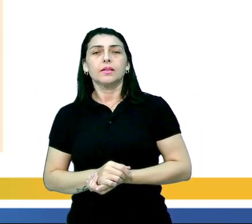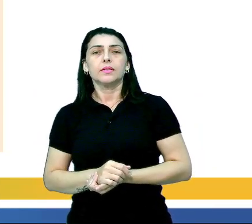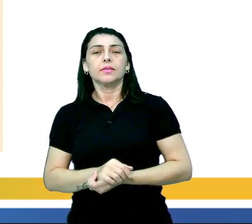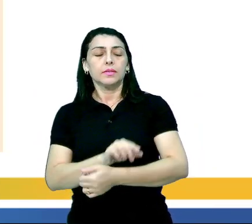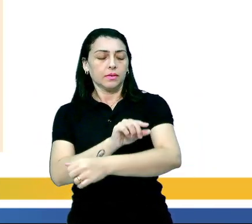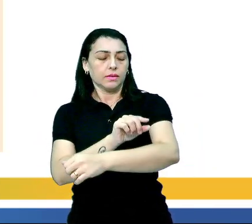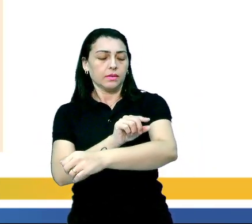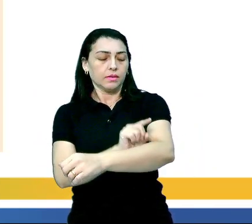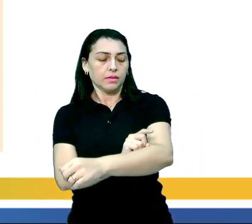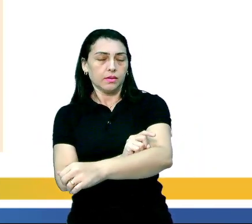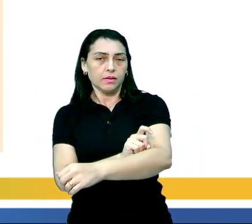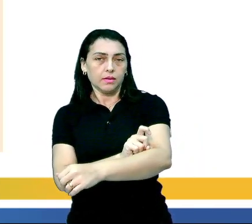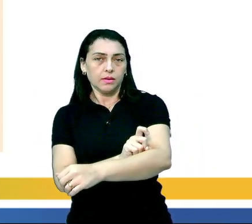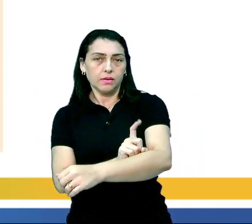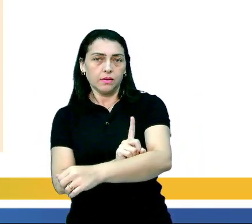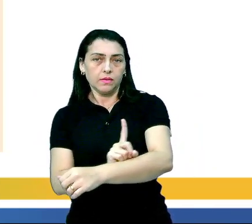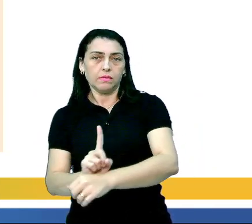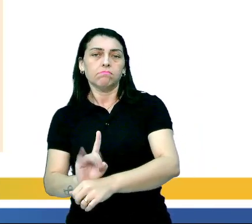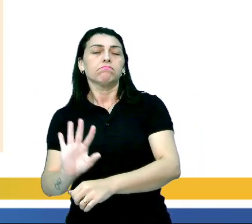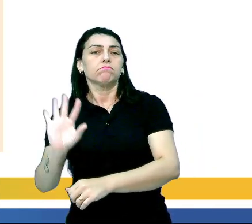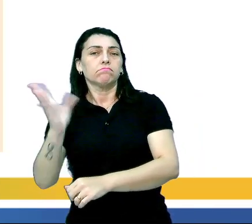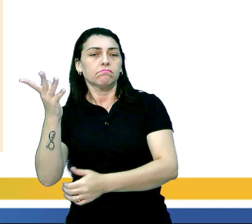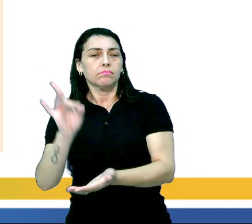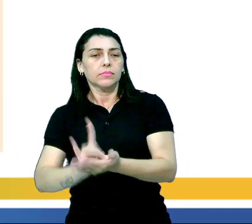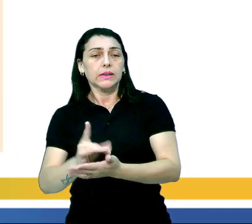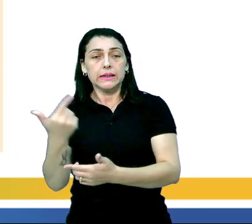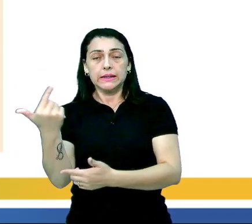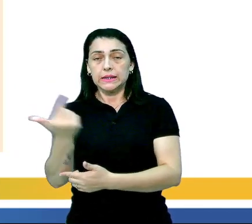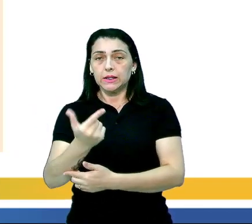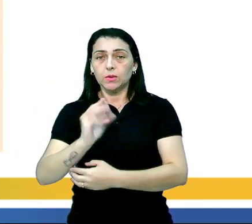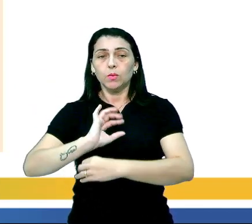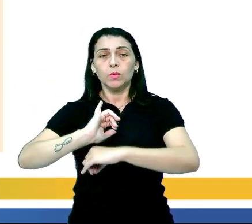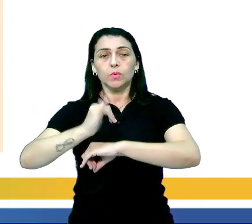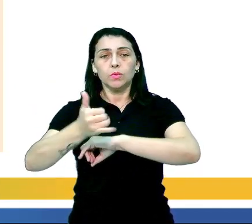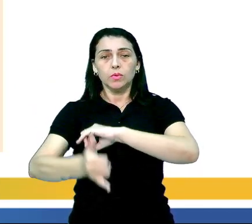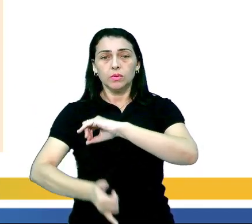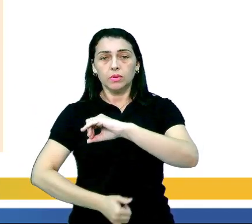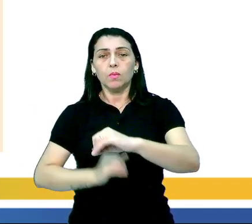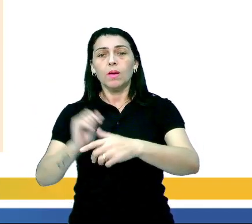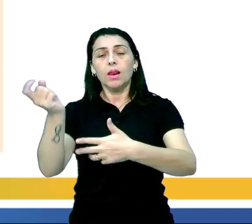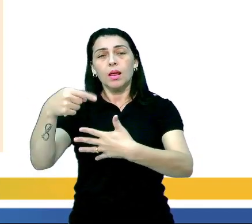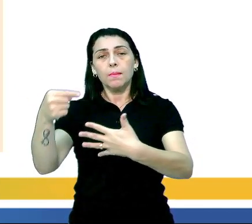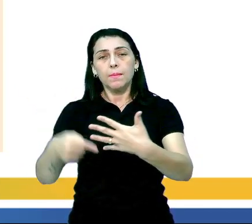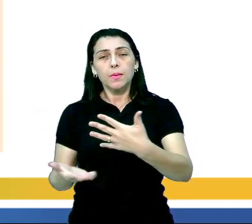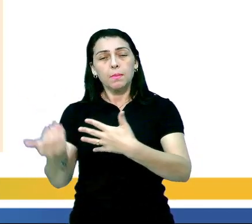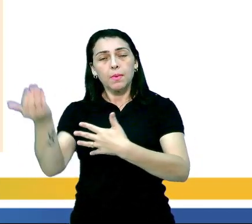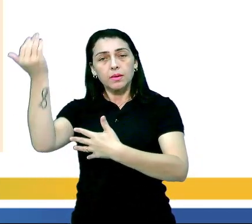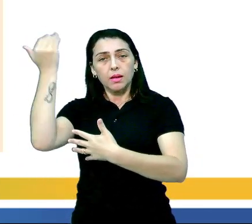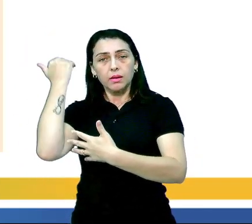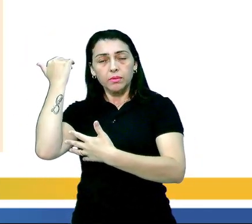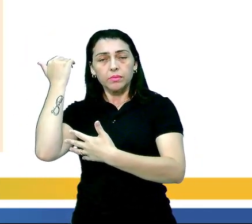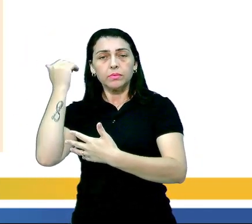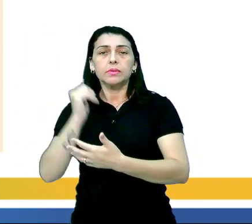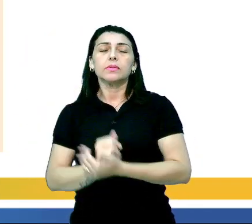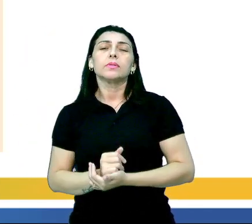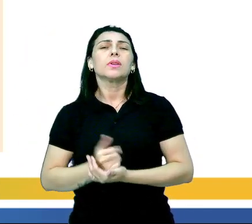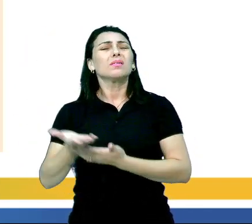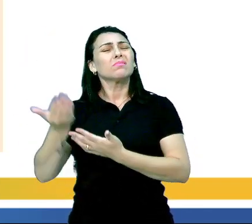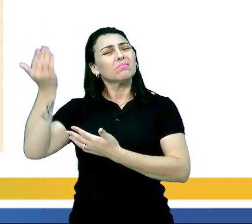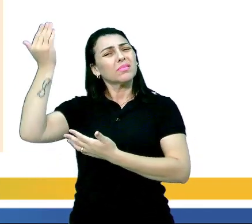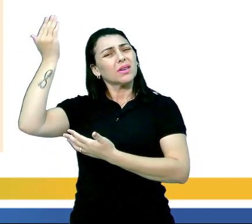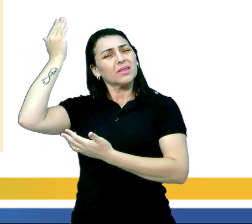um fato, não temos mais como negar. Segunda coisa, os átomos são elementos primitivos. Desde